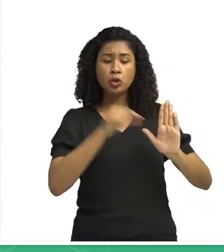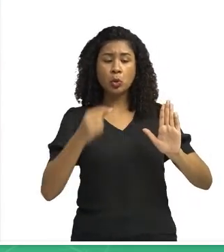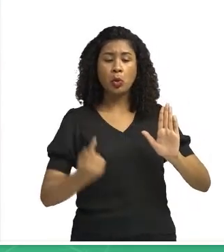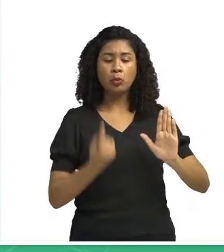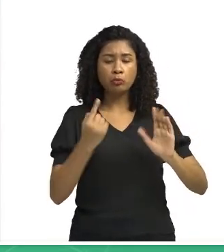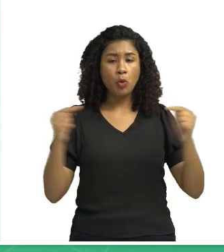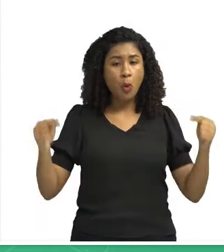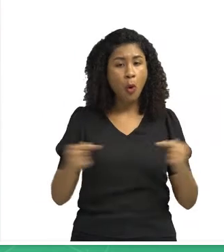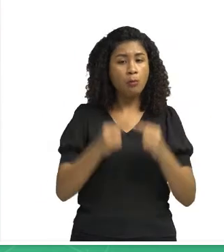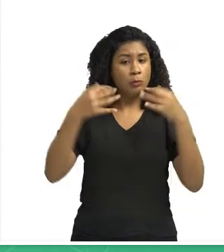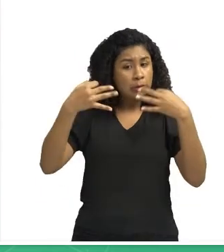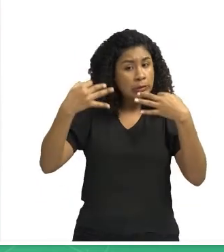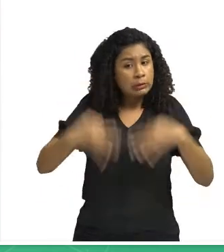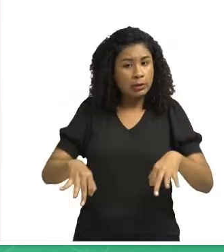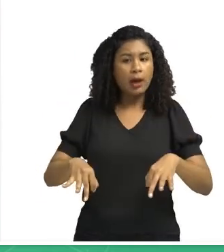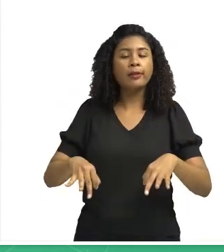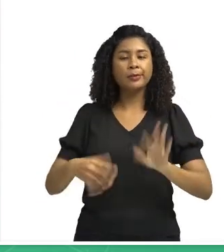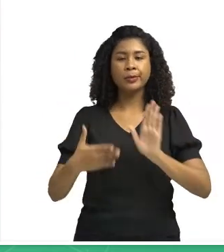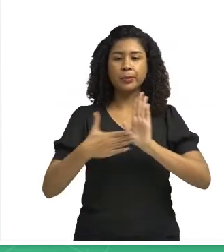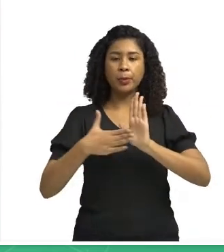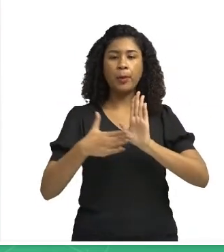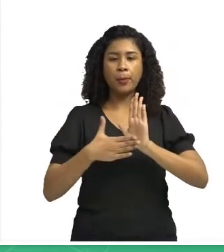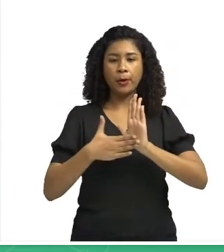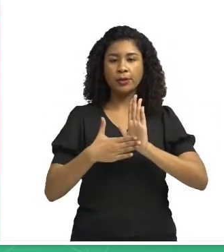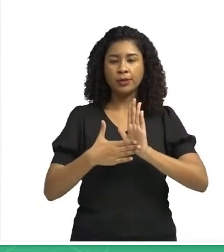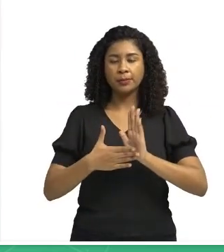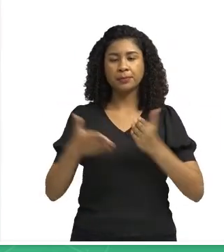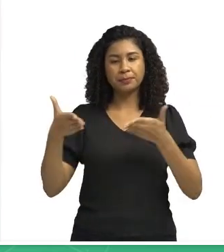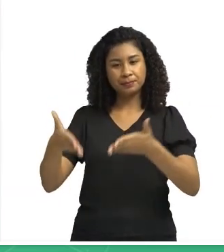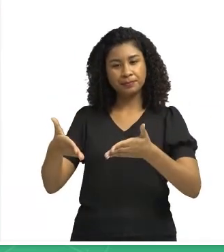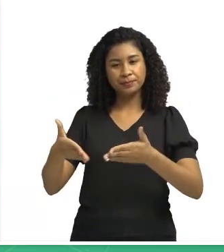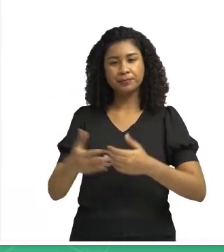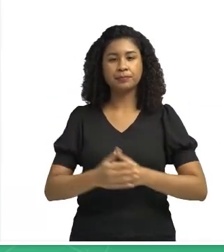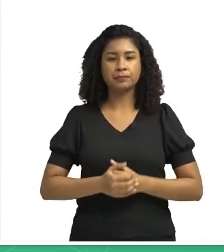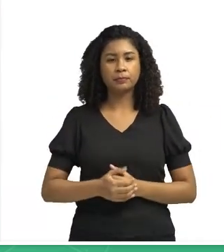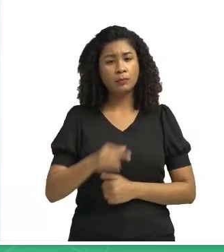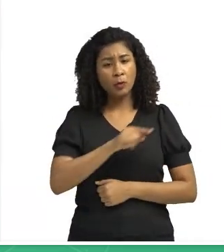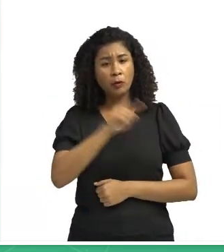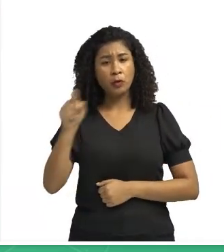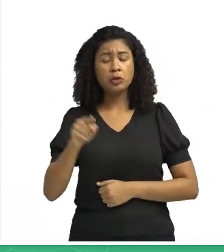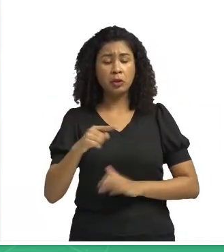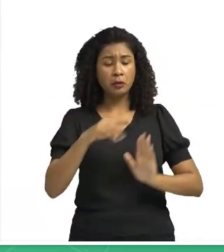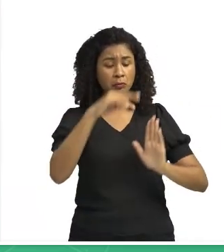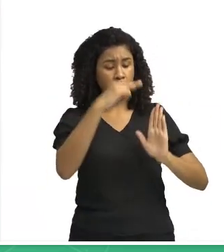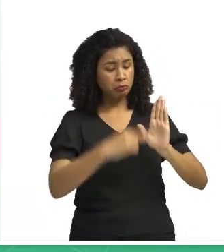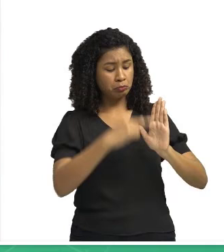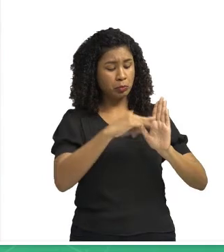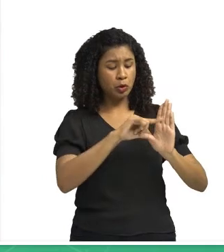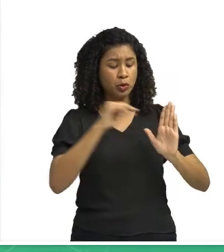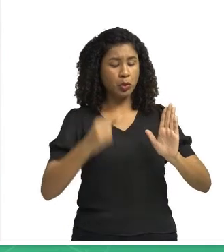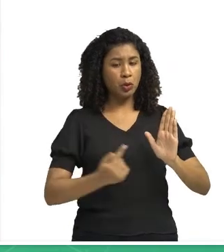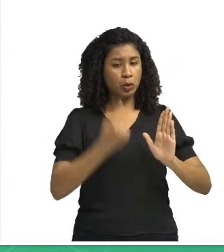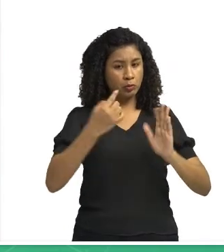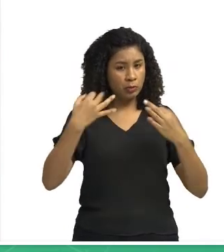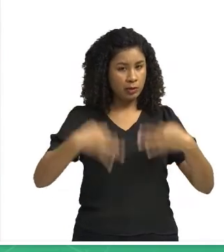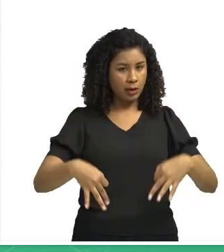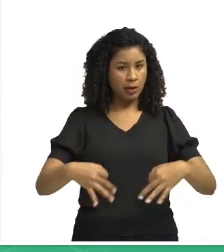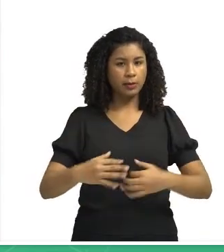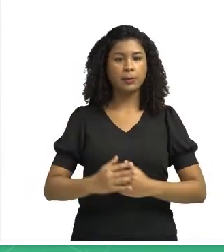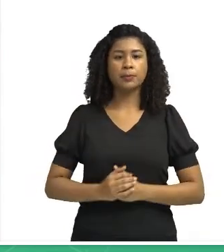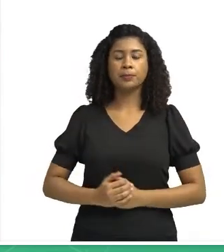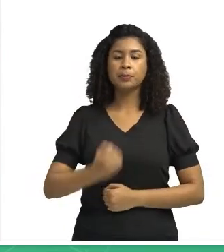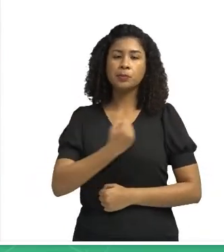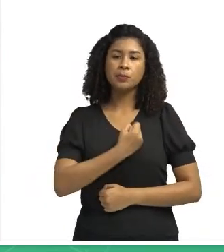de acordo com esse modelo atômico? Tá bom? Aí vocês vão marcar a alternativa correta. Questão número